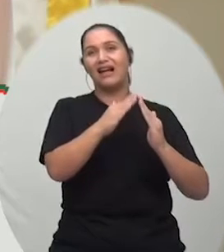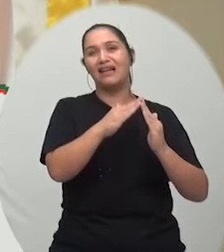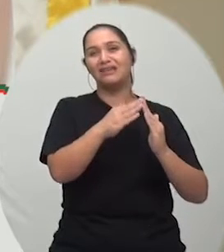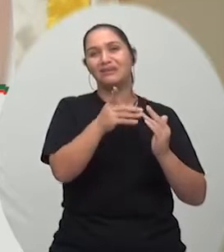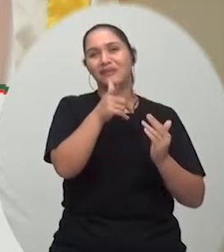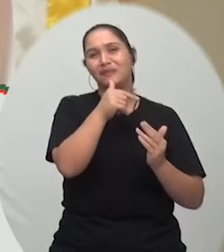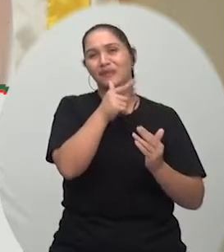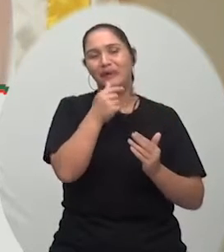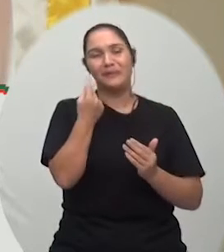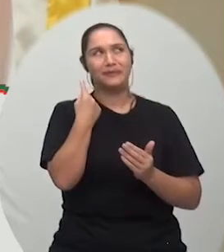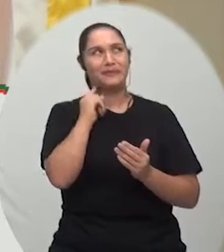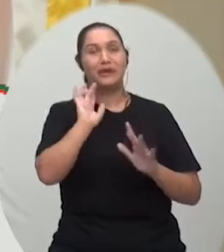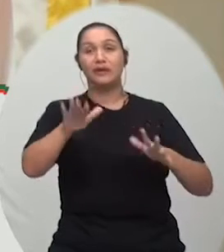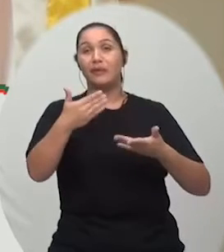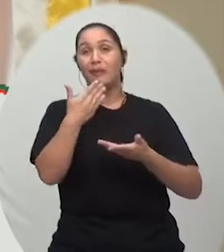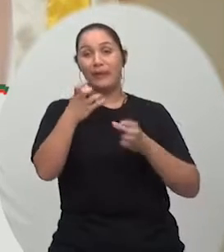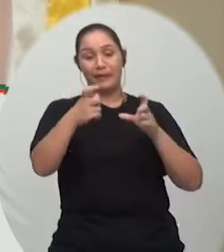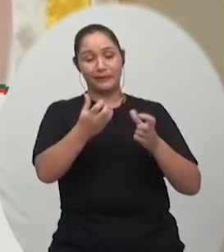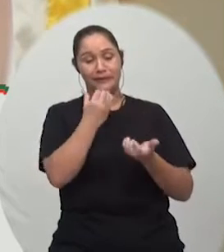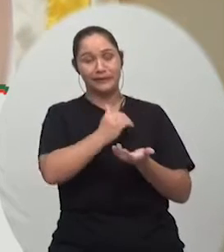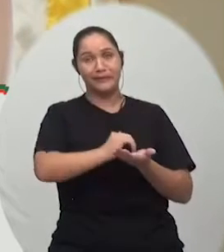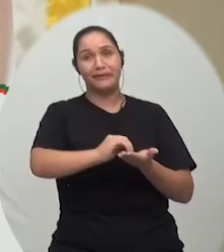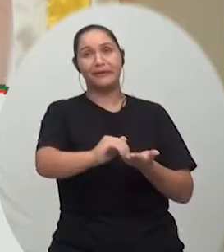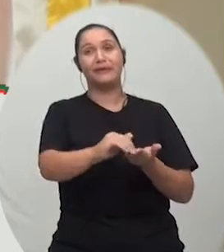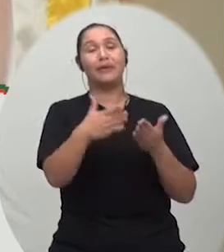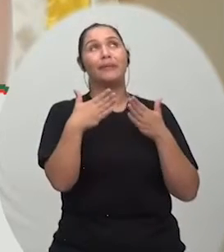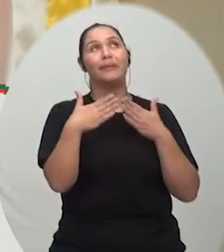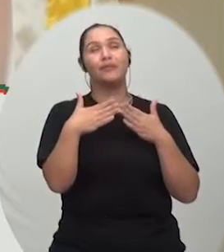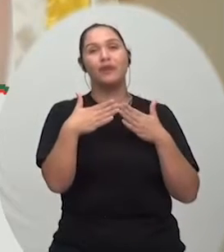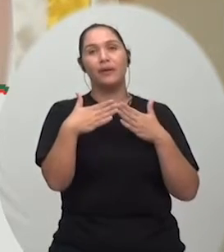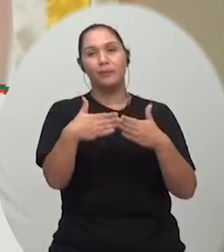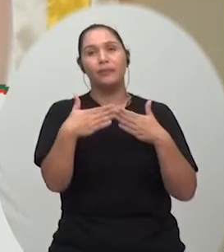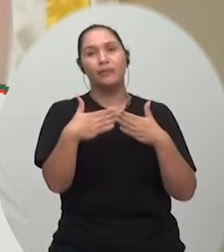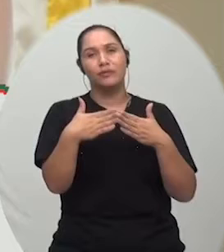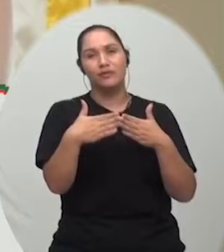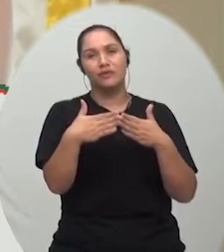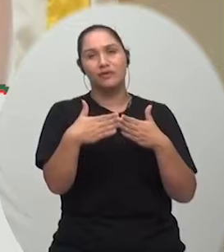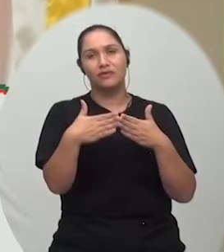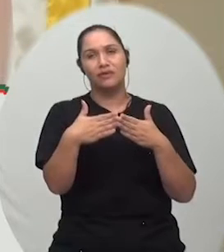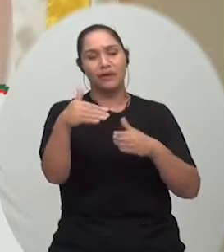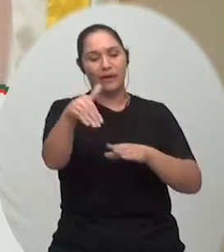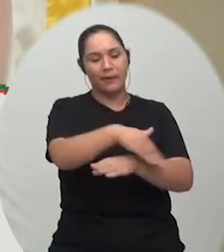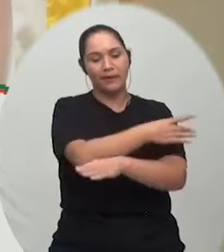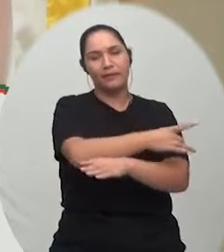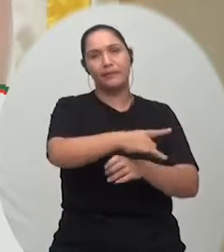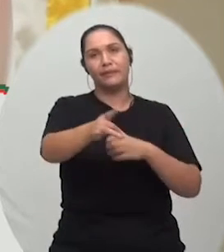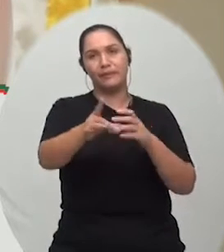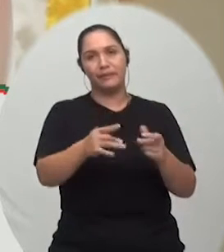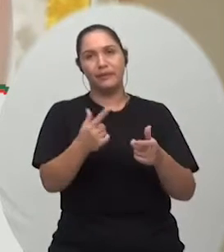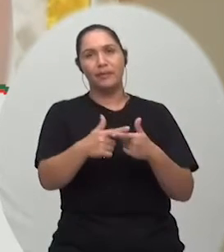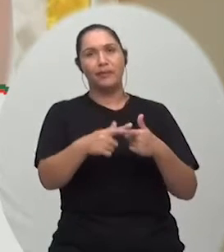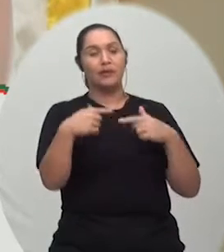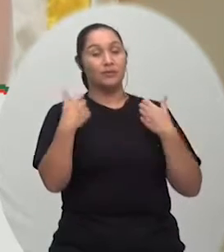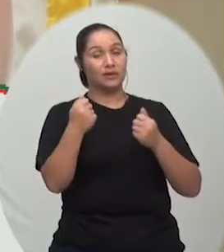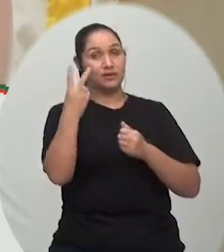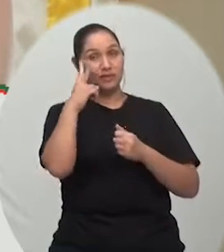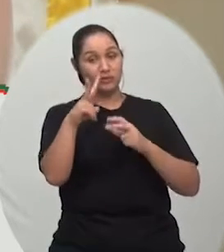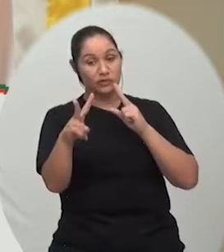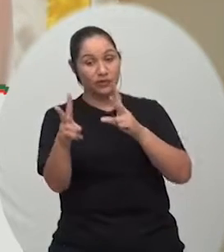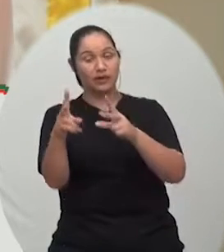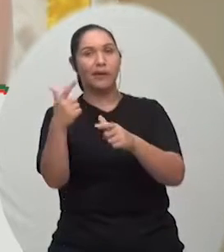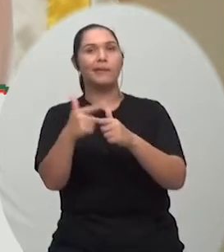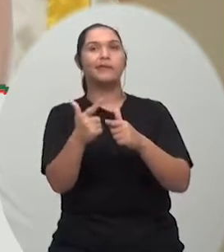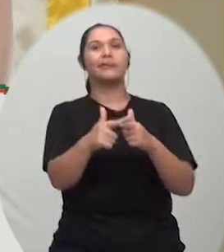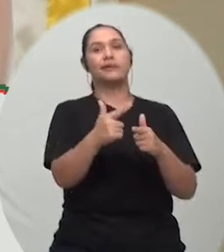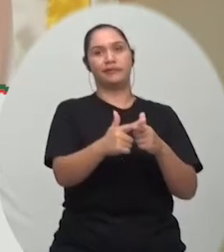Obras, é a entrada da cidade, quem vem de Morro da Fumaça, e a gente poderia dar uma olhada com carinho para essa situação.